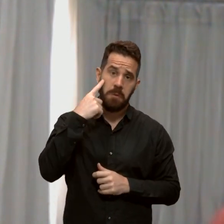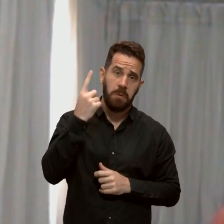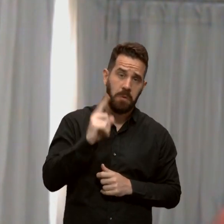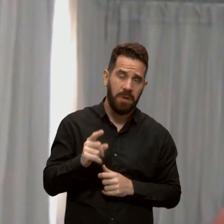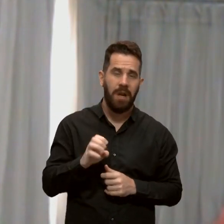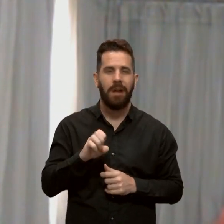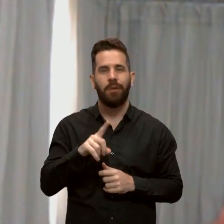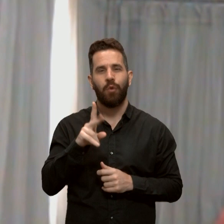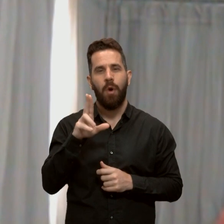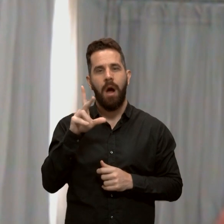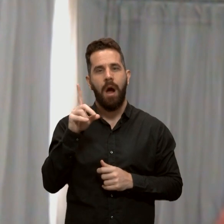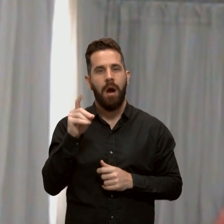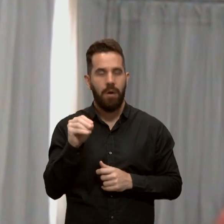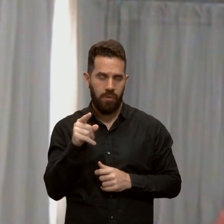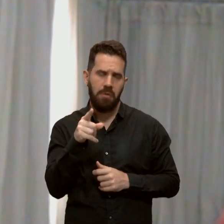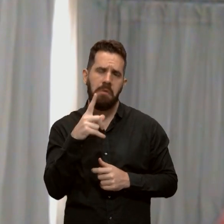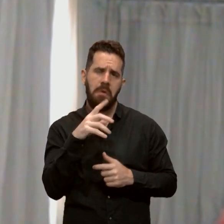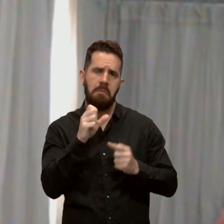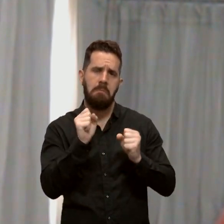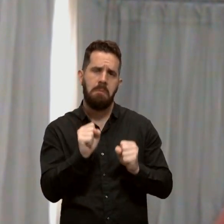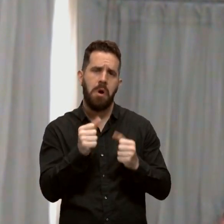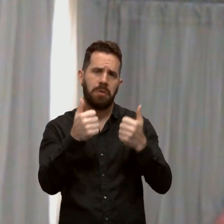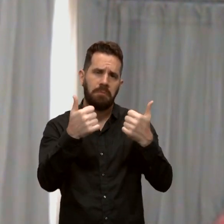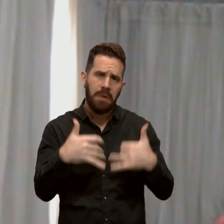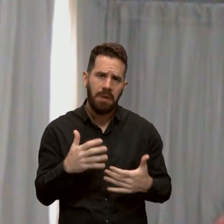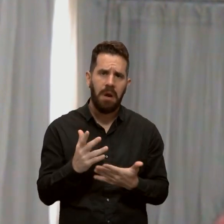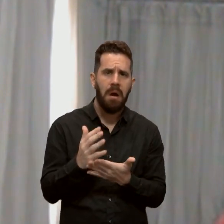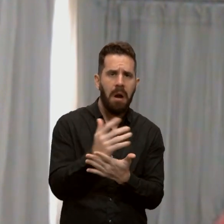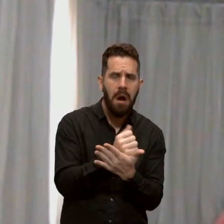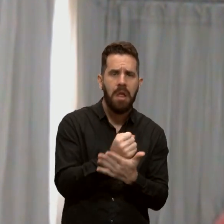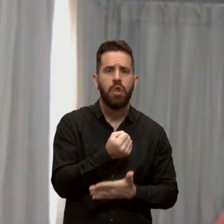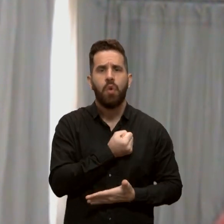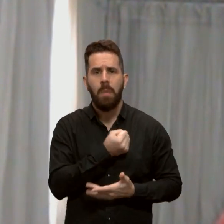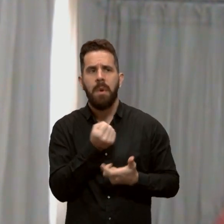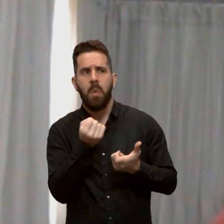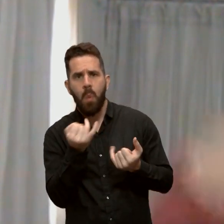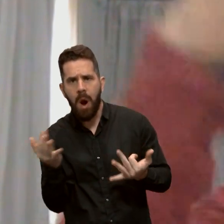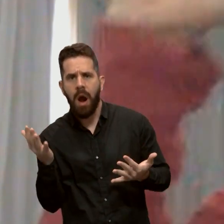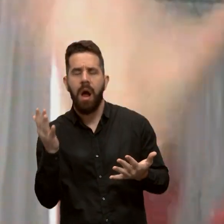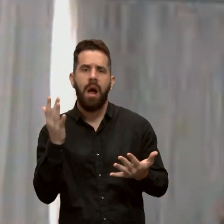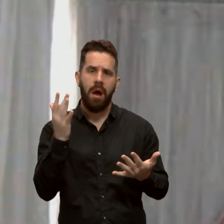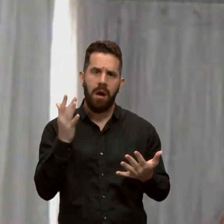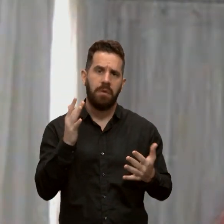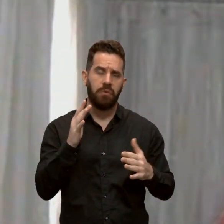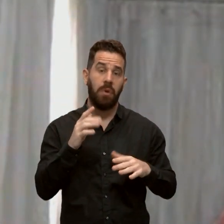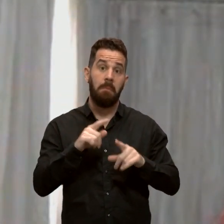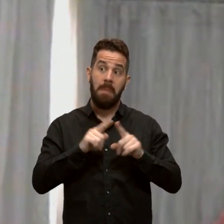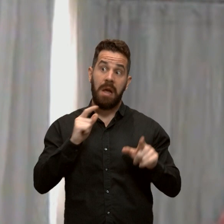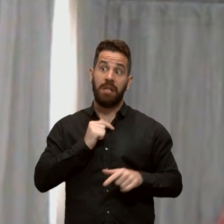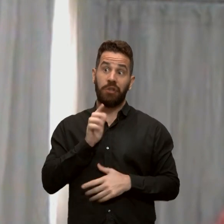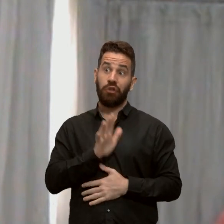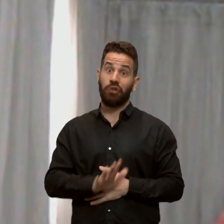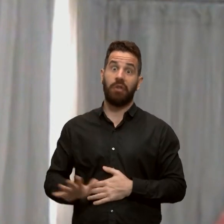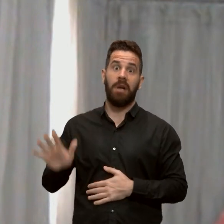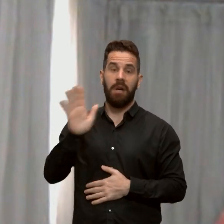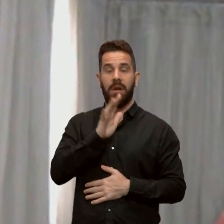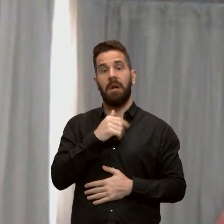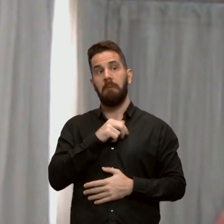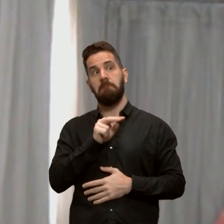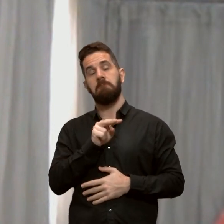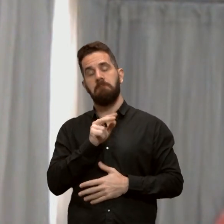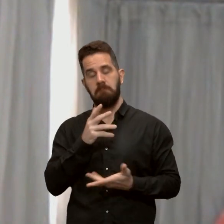Eduardo vai poder te falar mais, inclusive com números, ou mais informações para você, no geral, de como